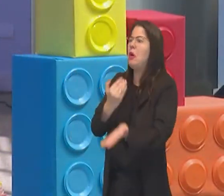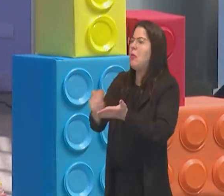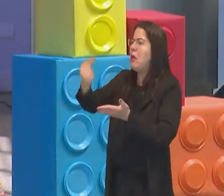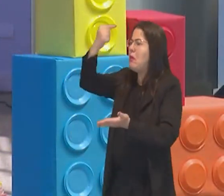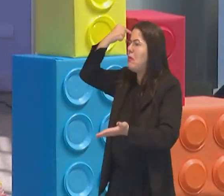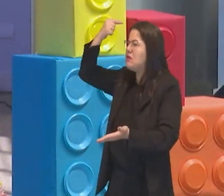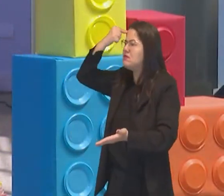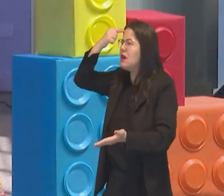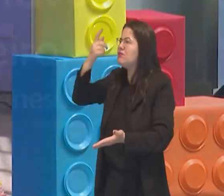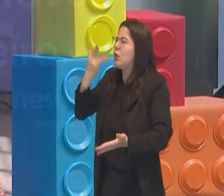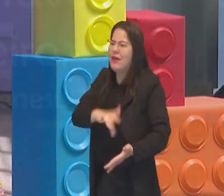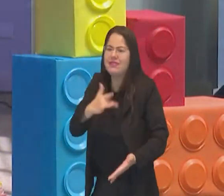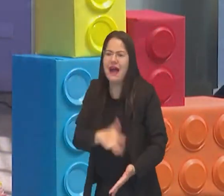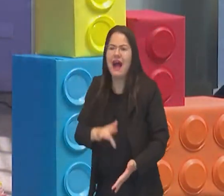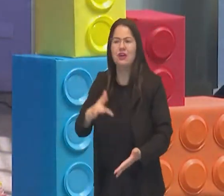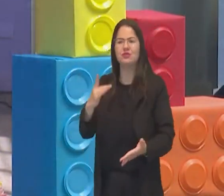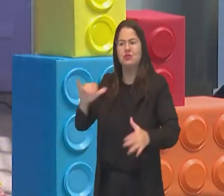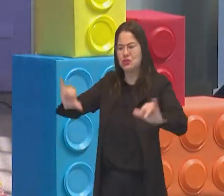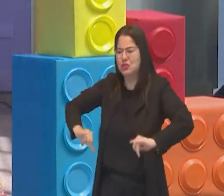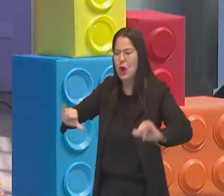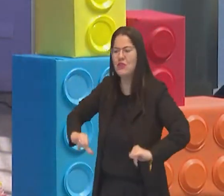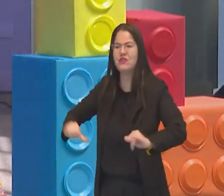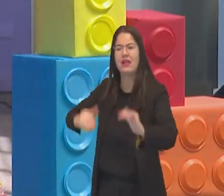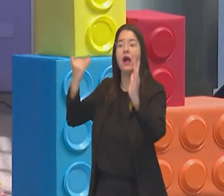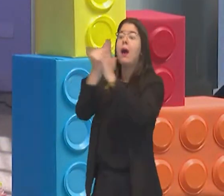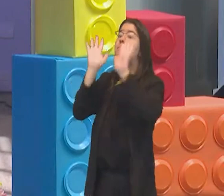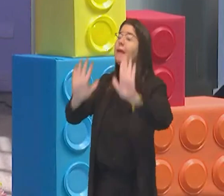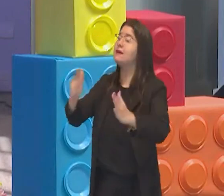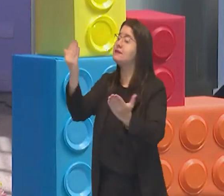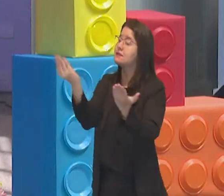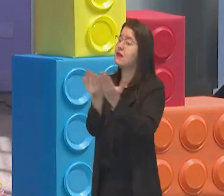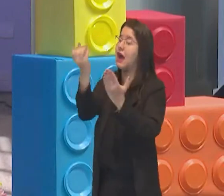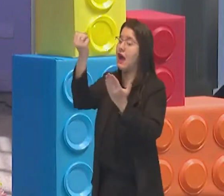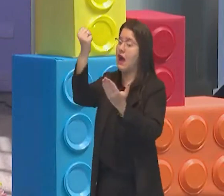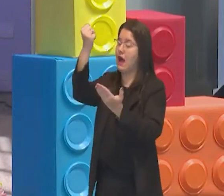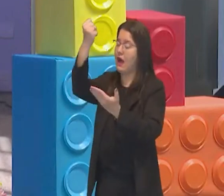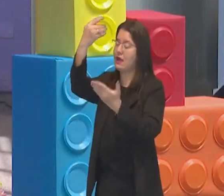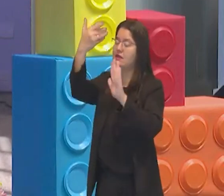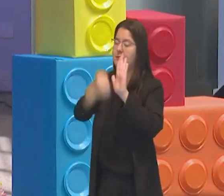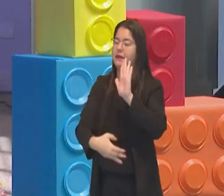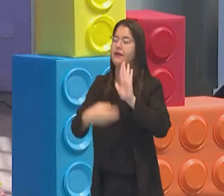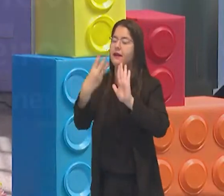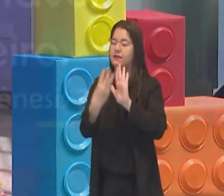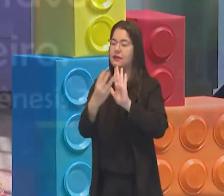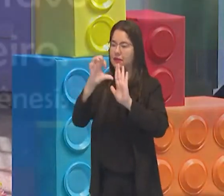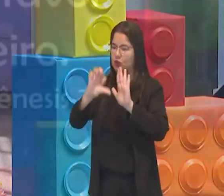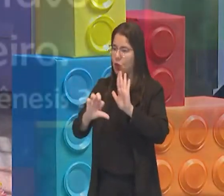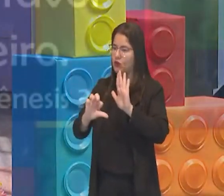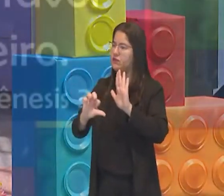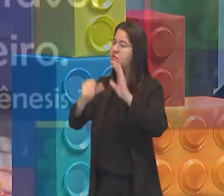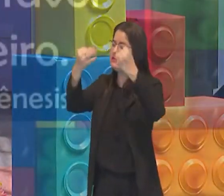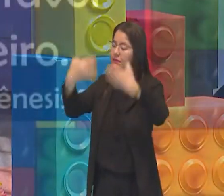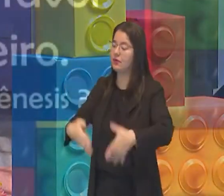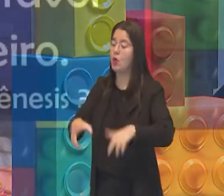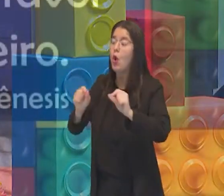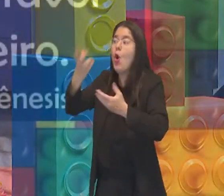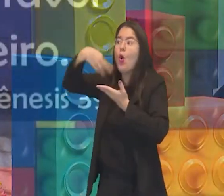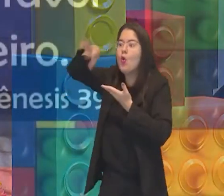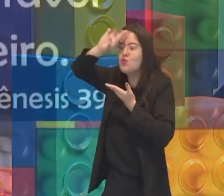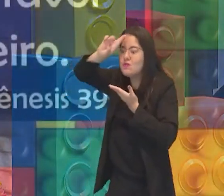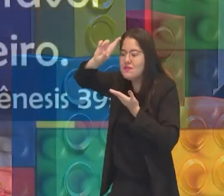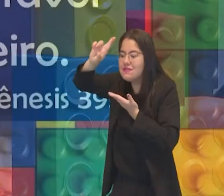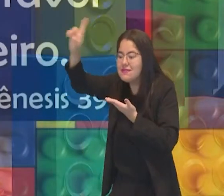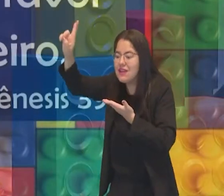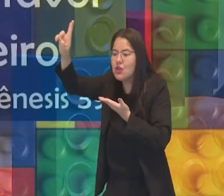ele está só. Mas olha o que a Bíblia fala em Gênesis 39, 21. O